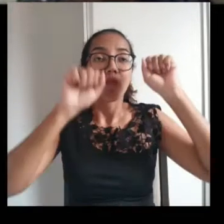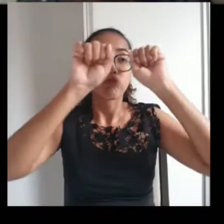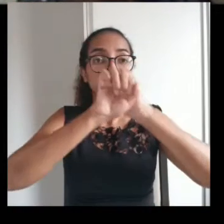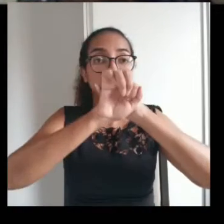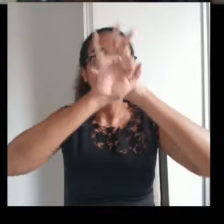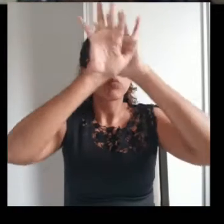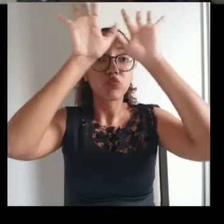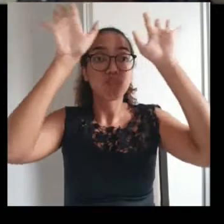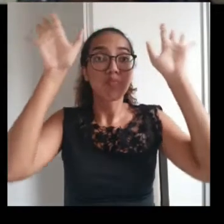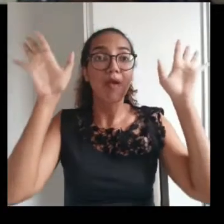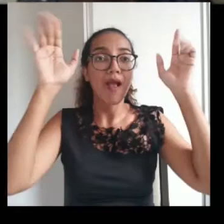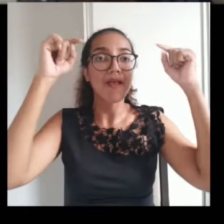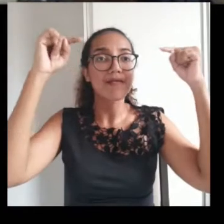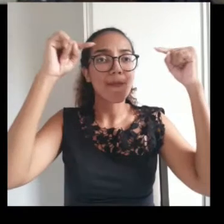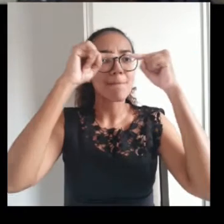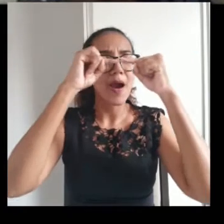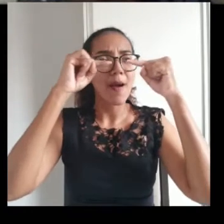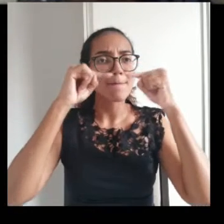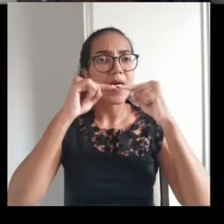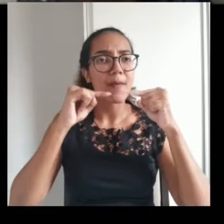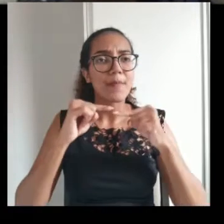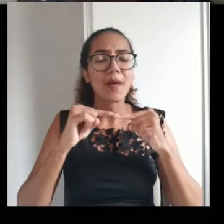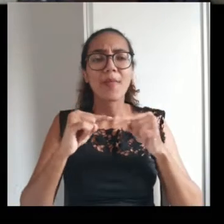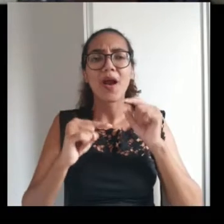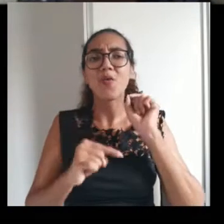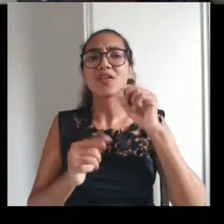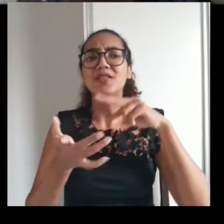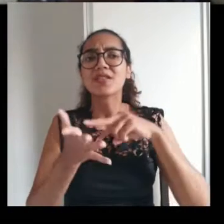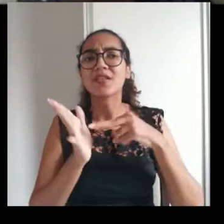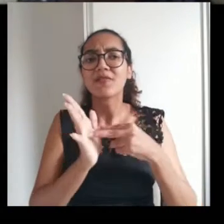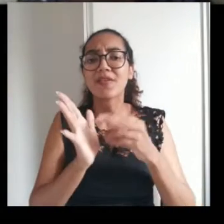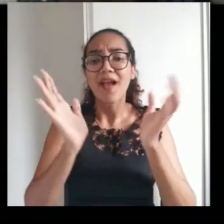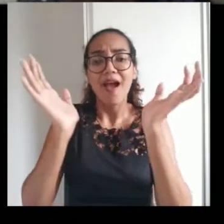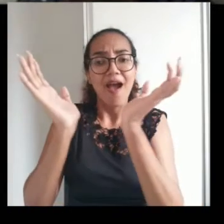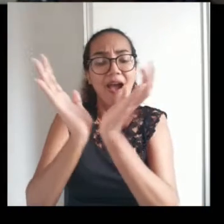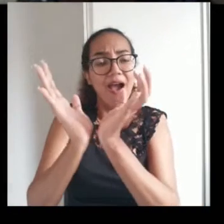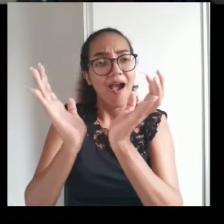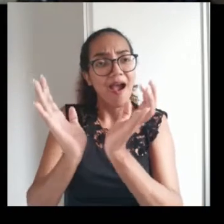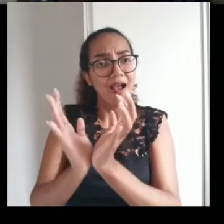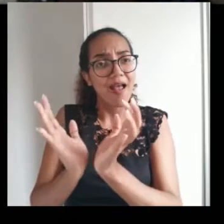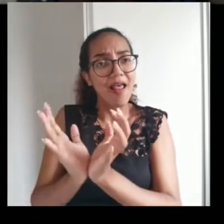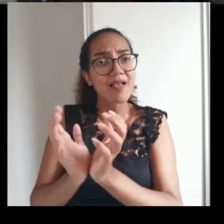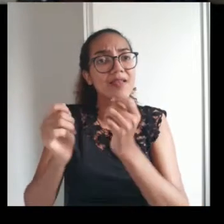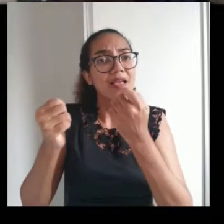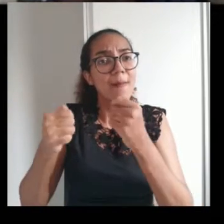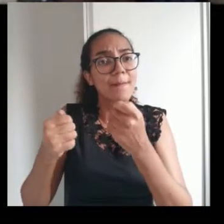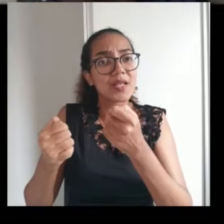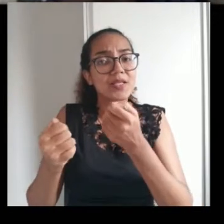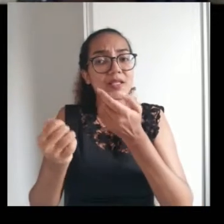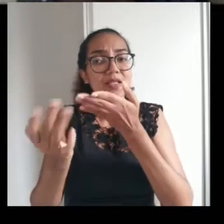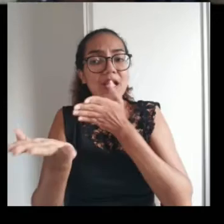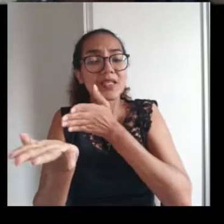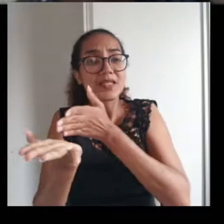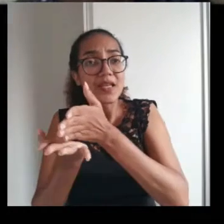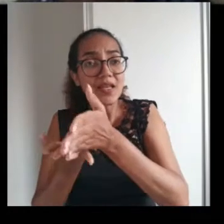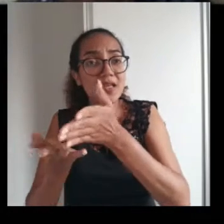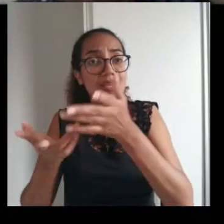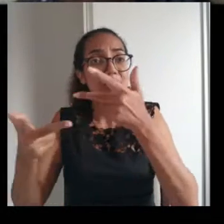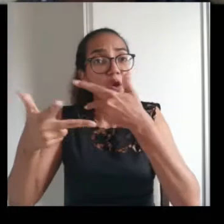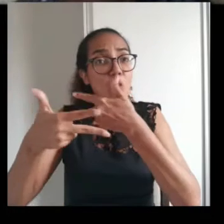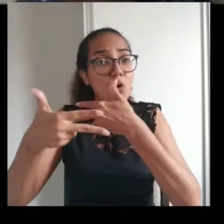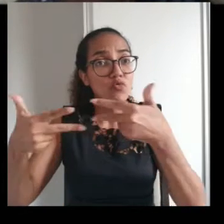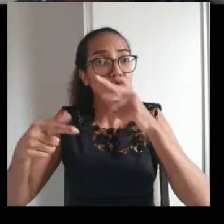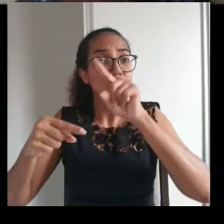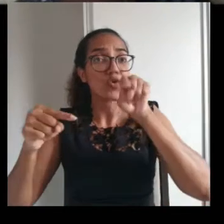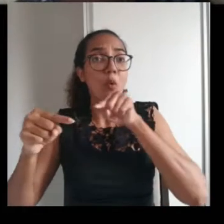elas deveriam fazer o que, de fato, elas foram projetadas para fazer. Então, não faz sentido nenhum na